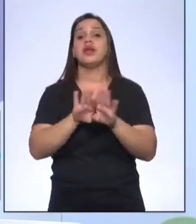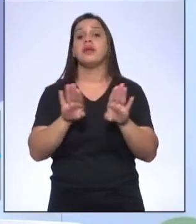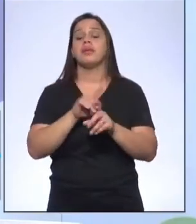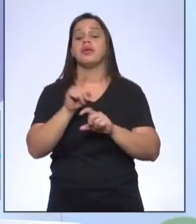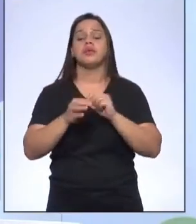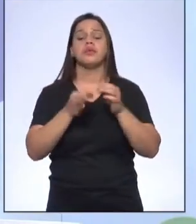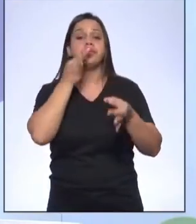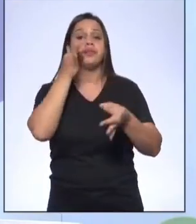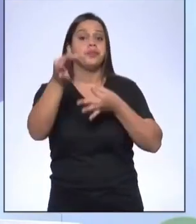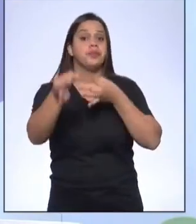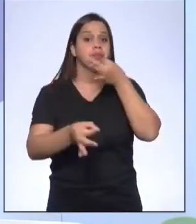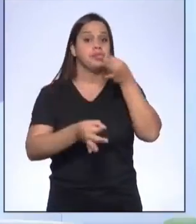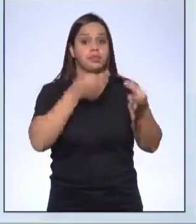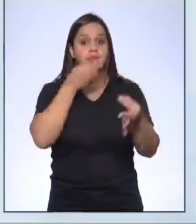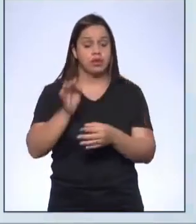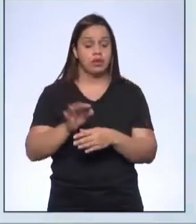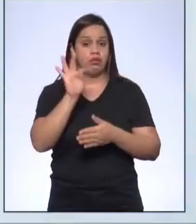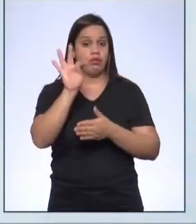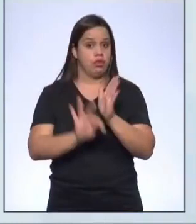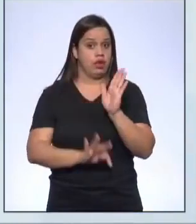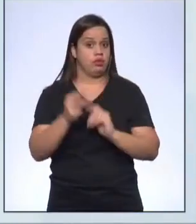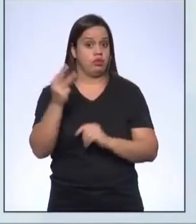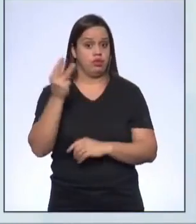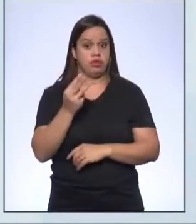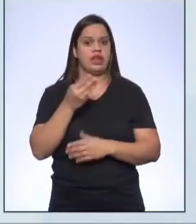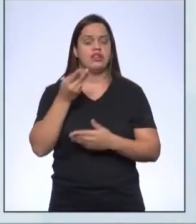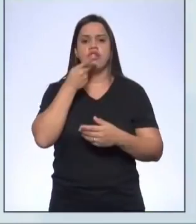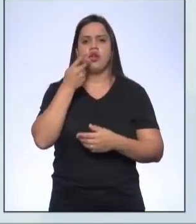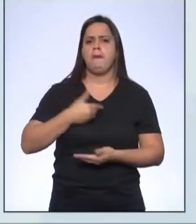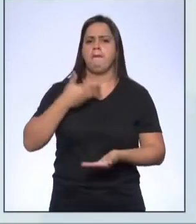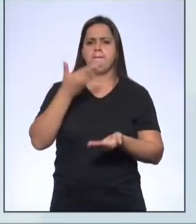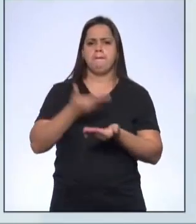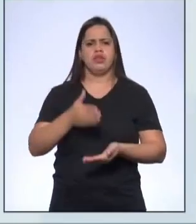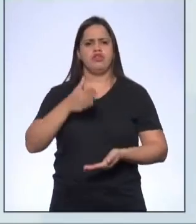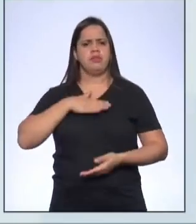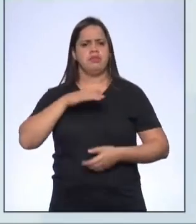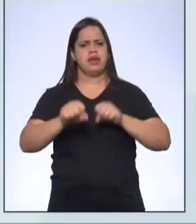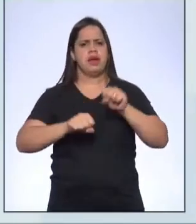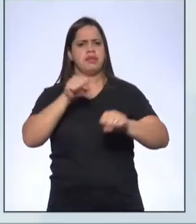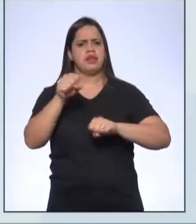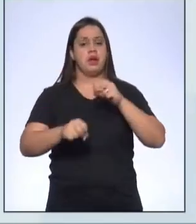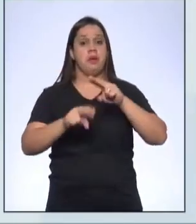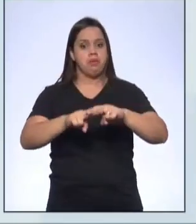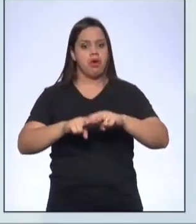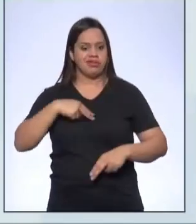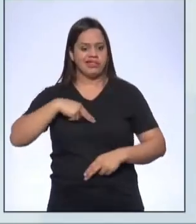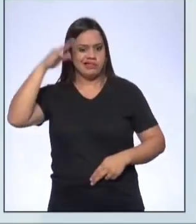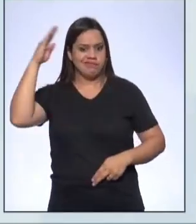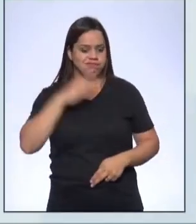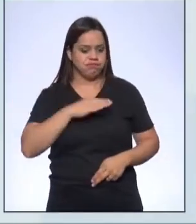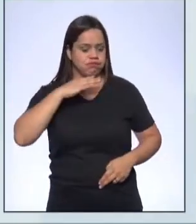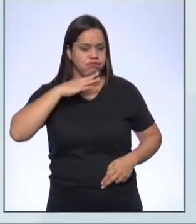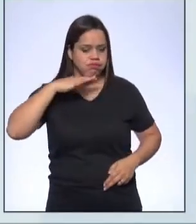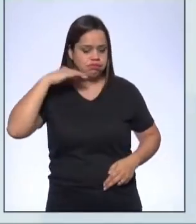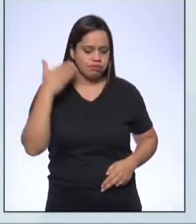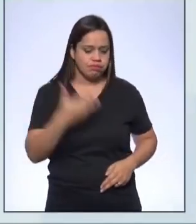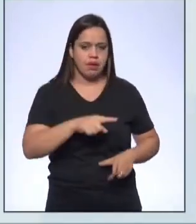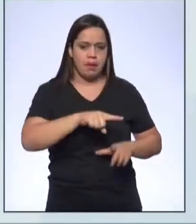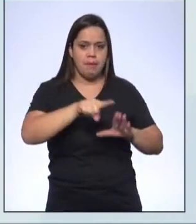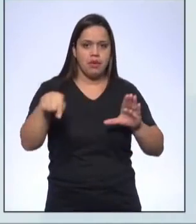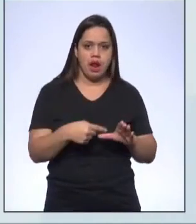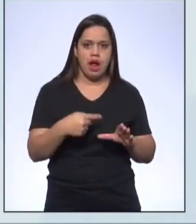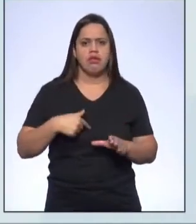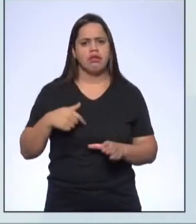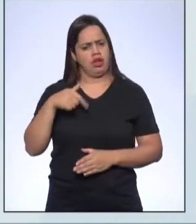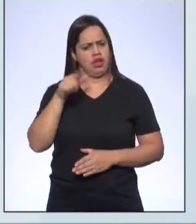texto 3, ele coloca ali, ó. Perdi minha bike por causa daquele maldito buraco. Claro que eu não sabia do buraco, mas